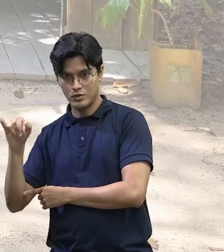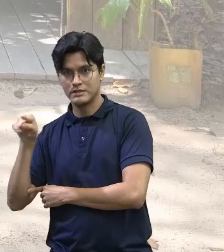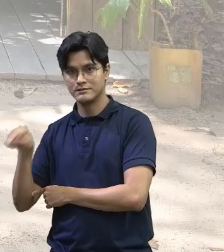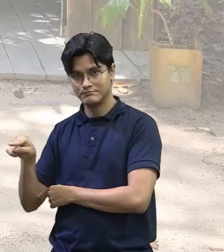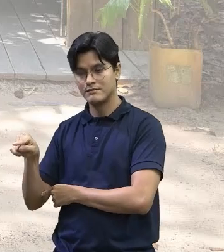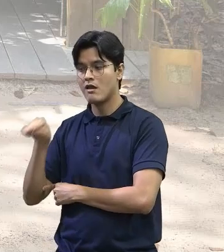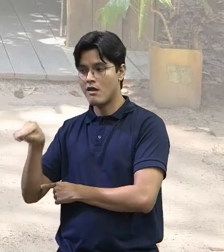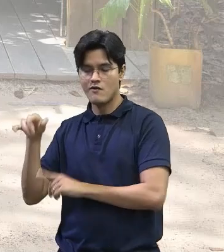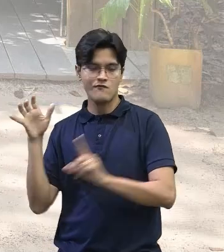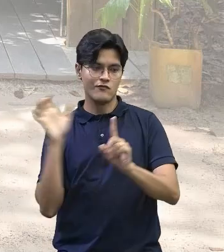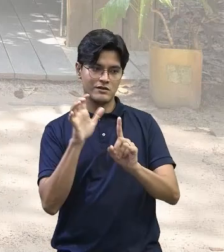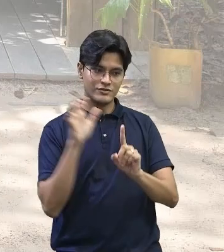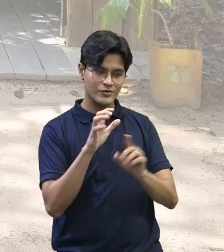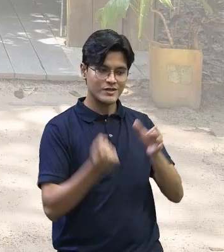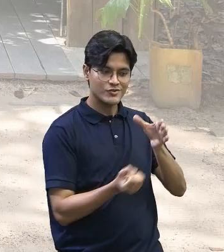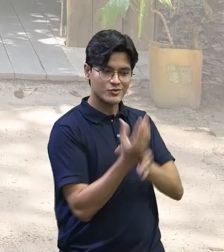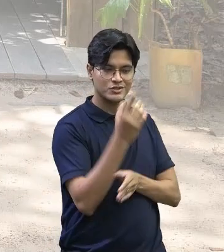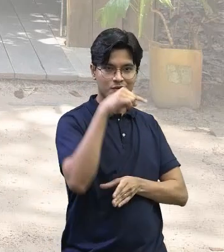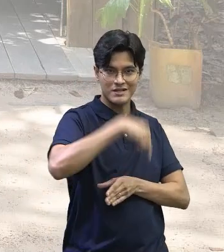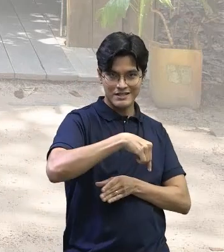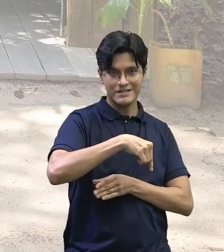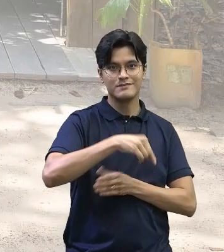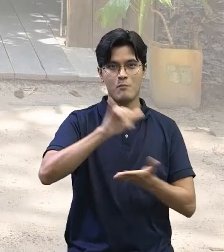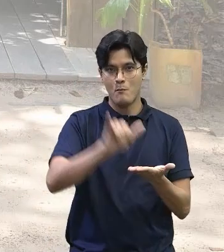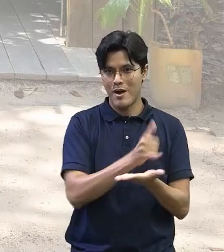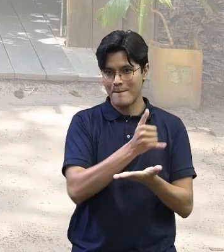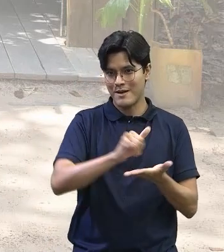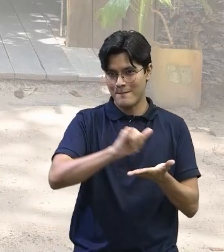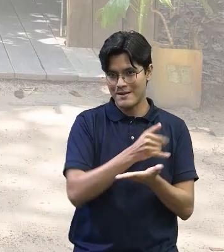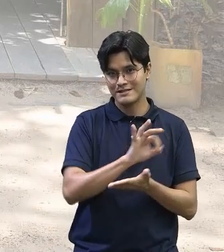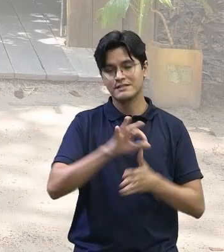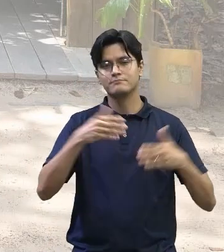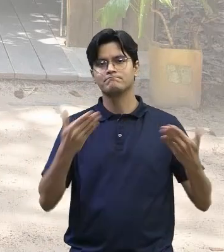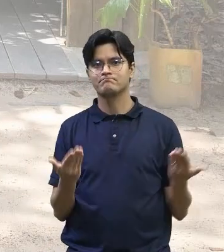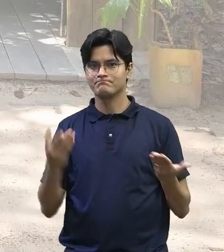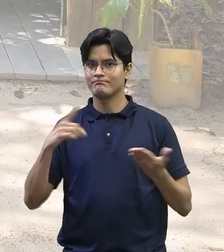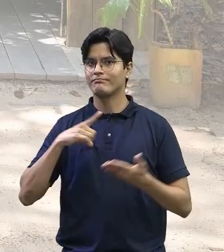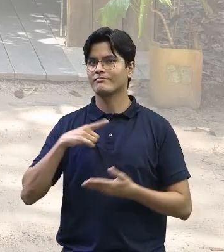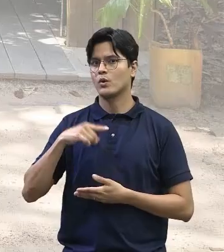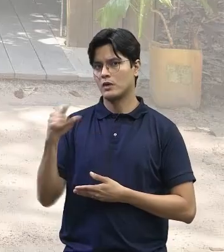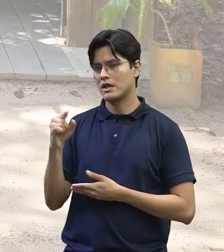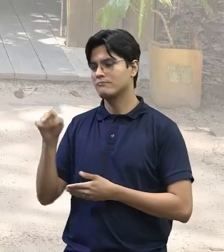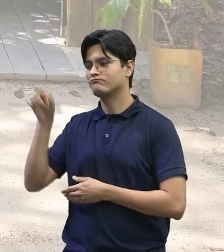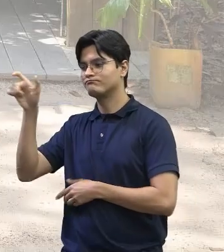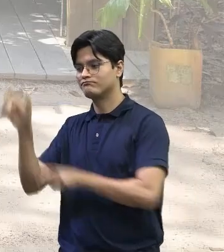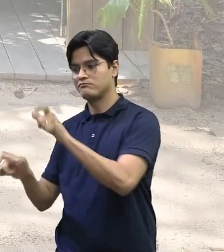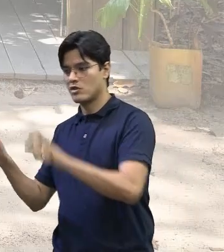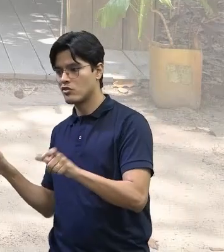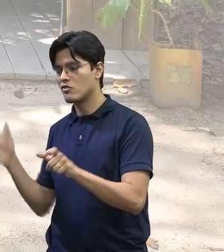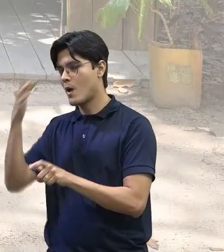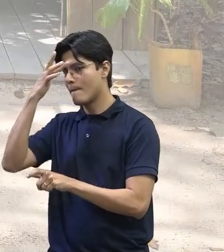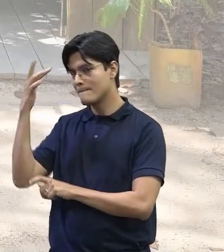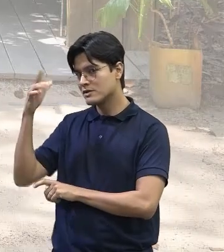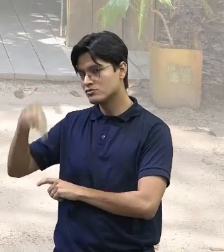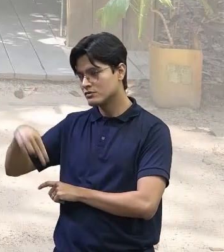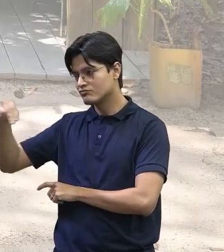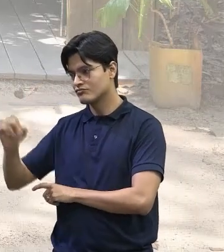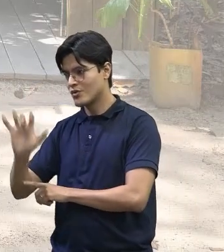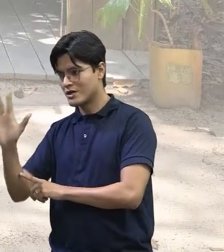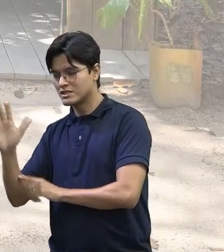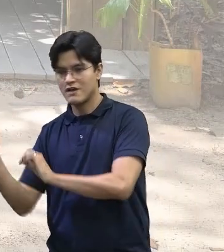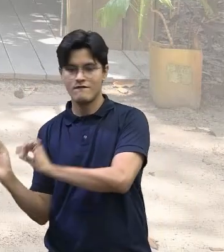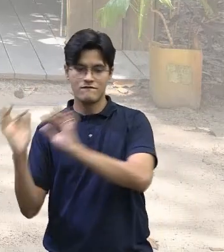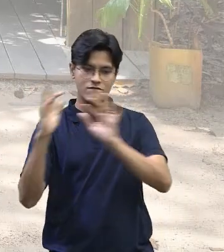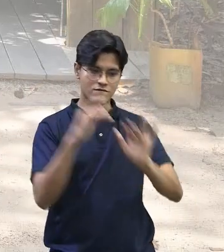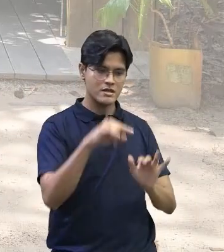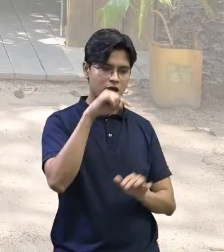esse indivíduo veio para cá, meio que fascinado, ou enfeitiçado, ou convencido pela ideia de enriquecimento fácil.